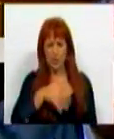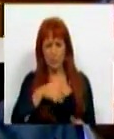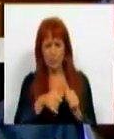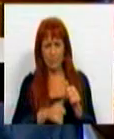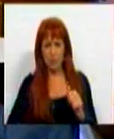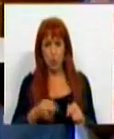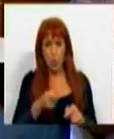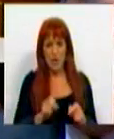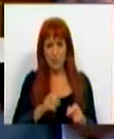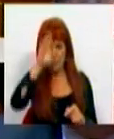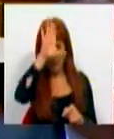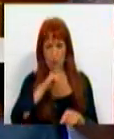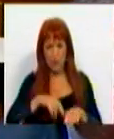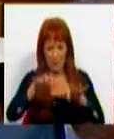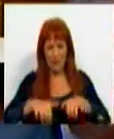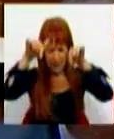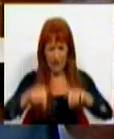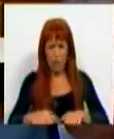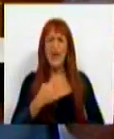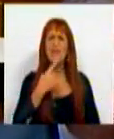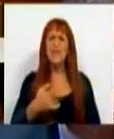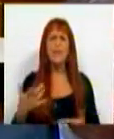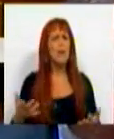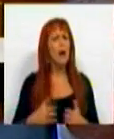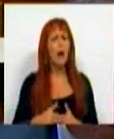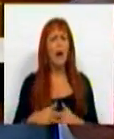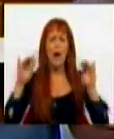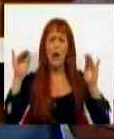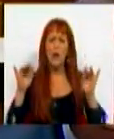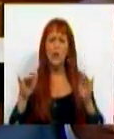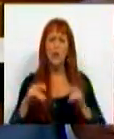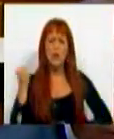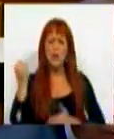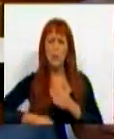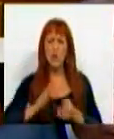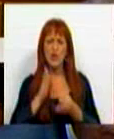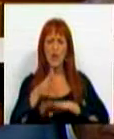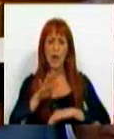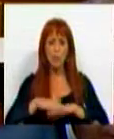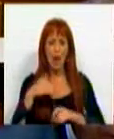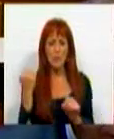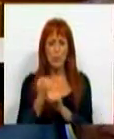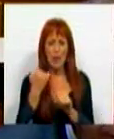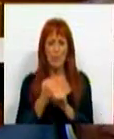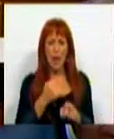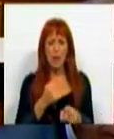declarações do ex-primeiro-ministro neste Parlamento, a dizer que a redução dos impostos diretos sobre o